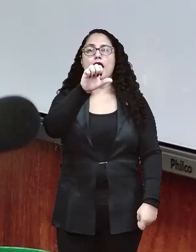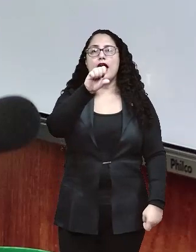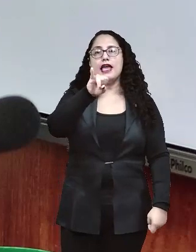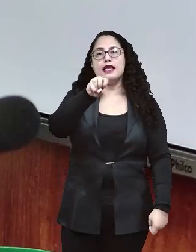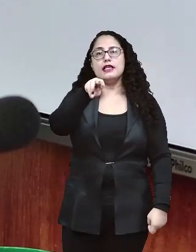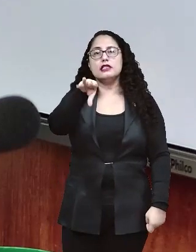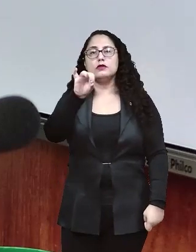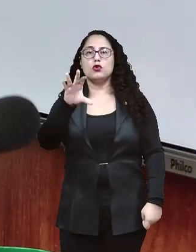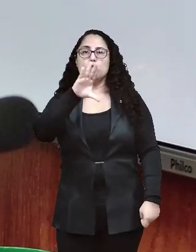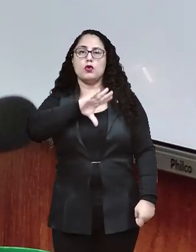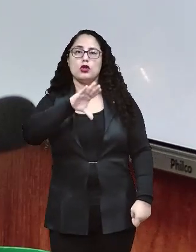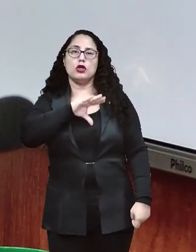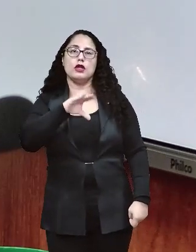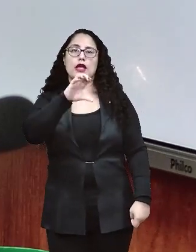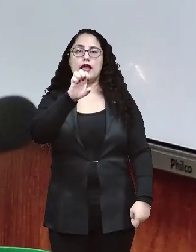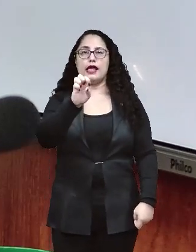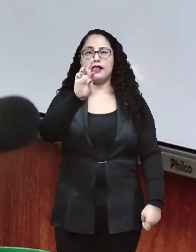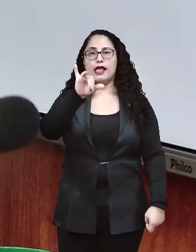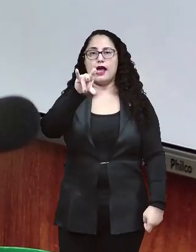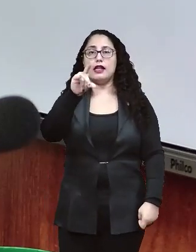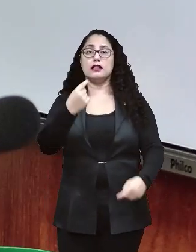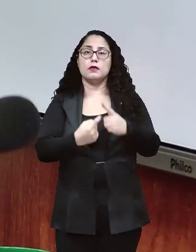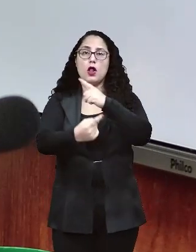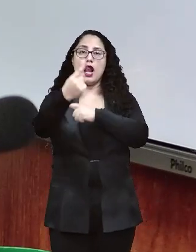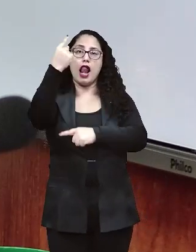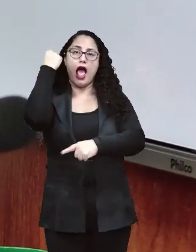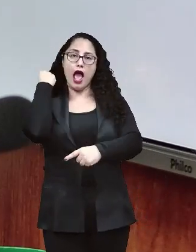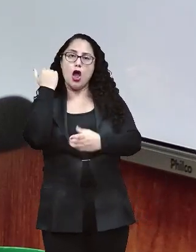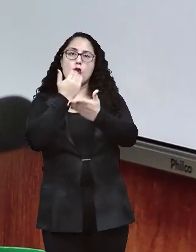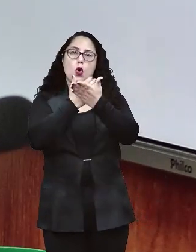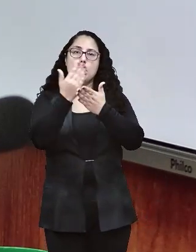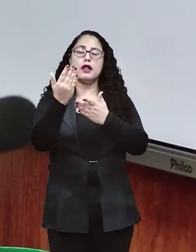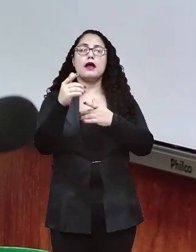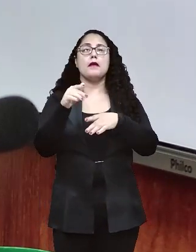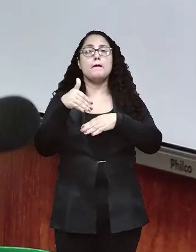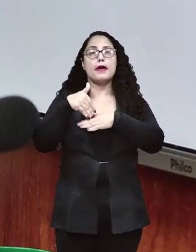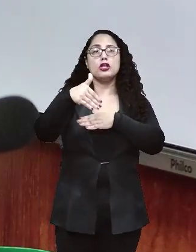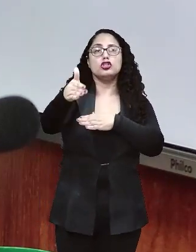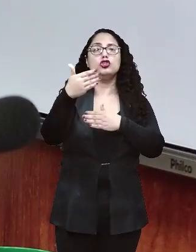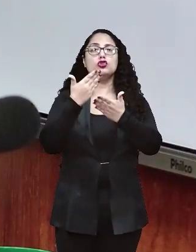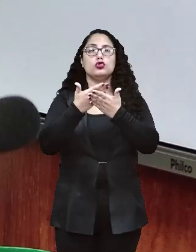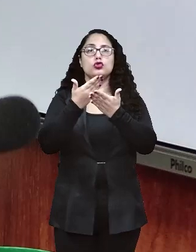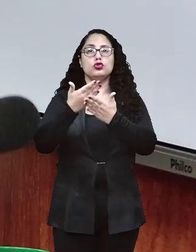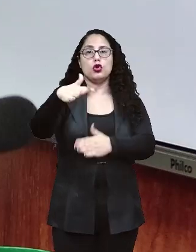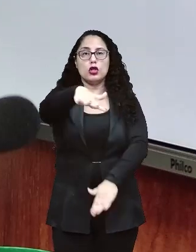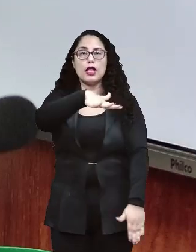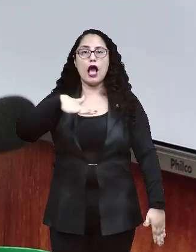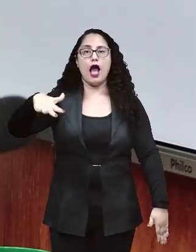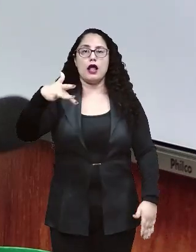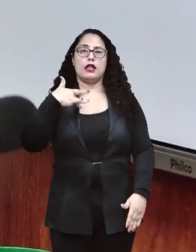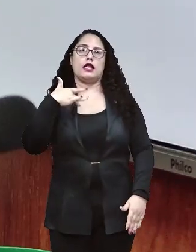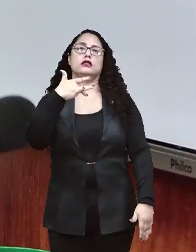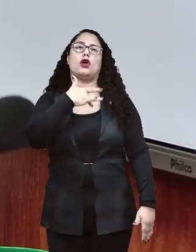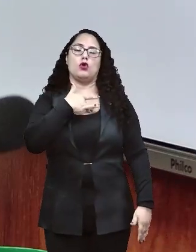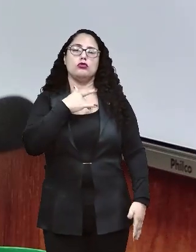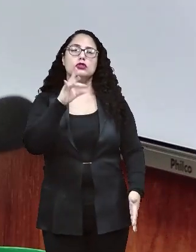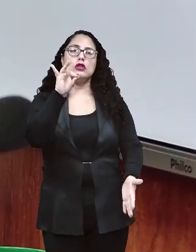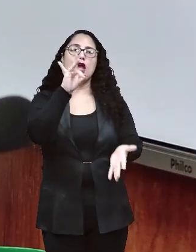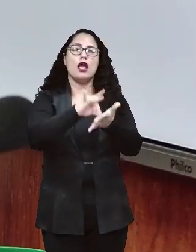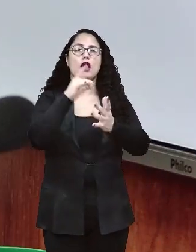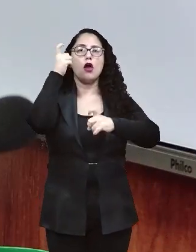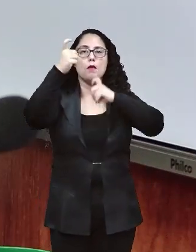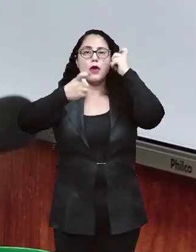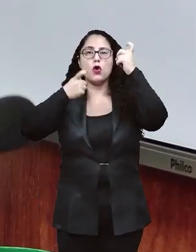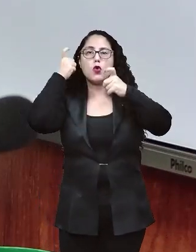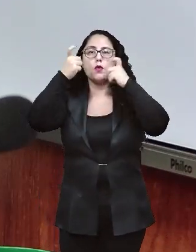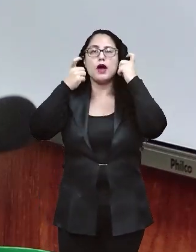etarismo português. Então a origem desse nome foi através do estudioso da área da saúde, né, realmente preocupada